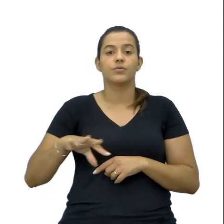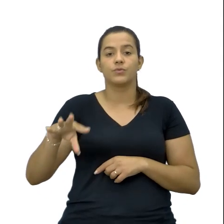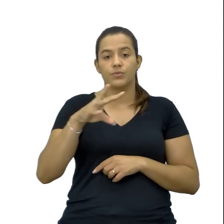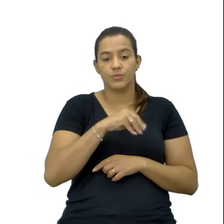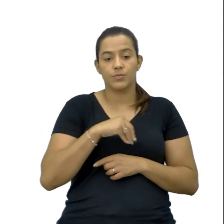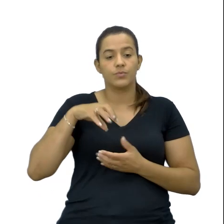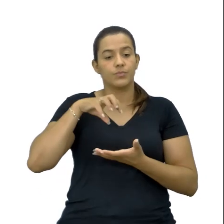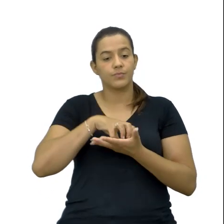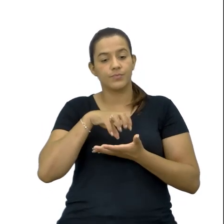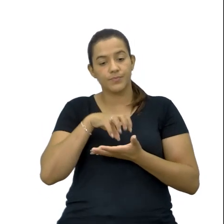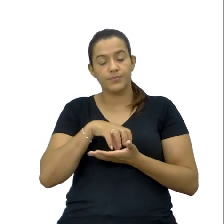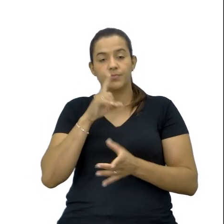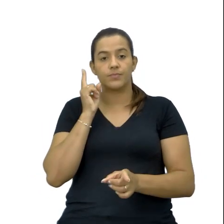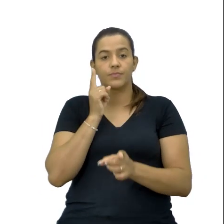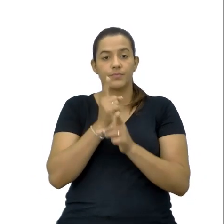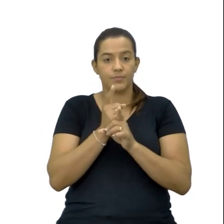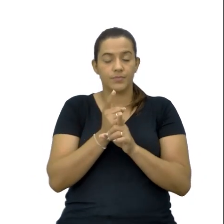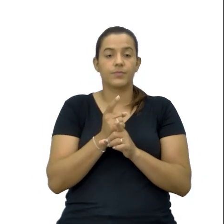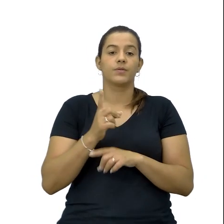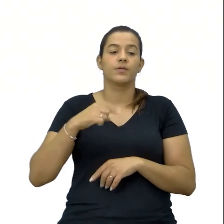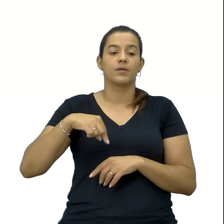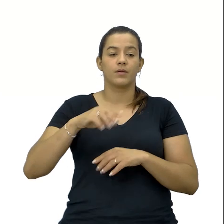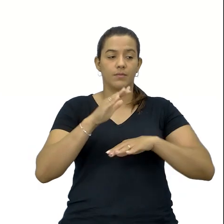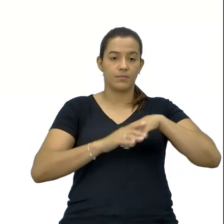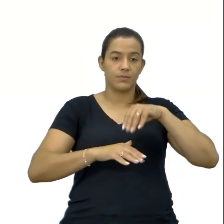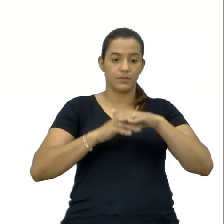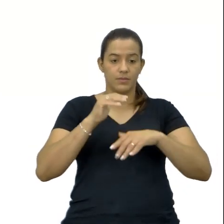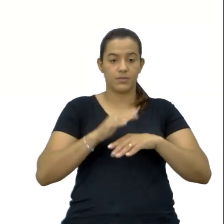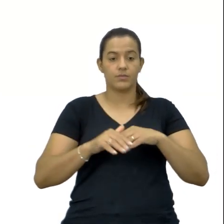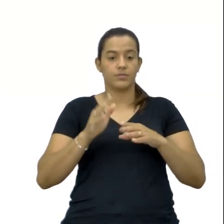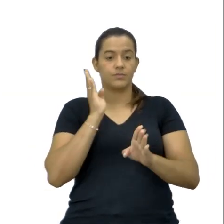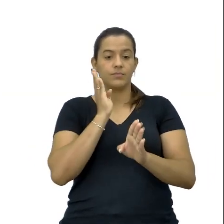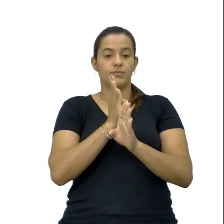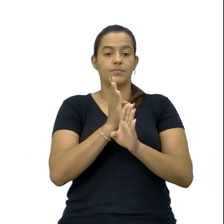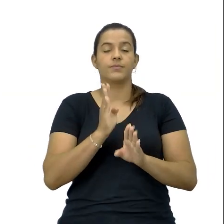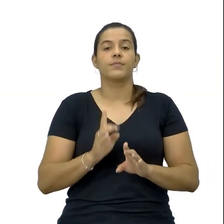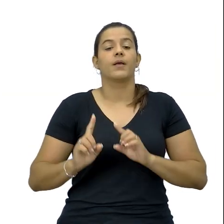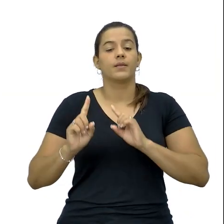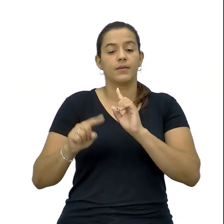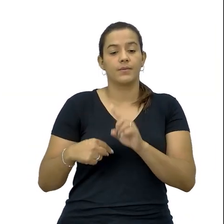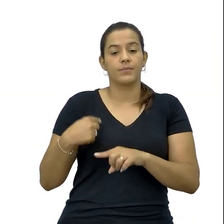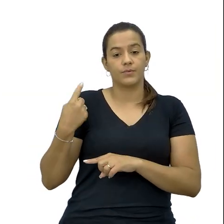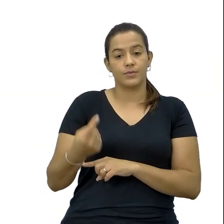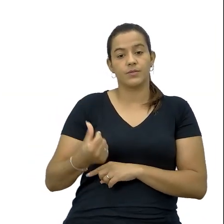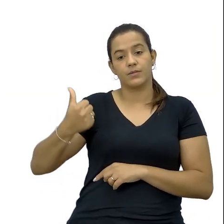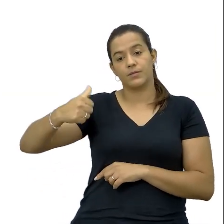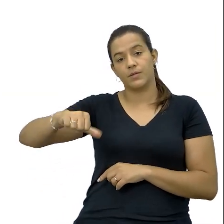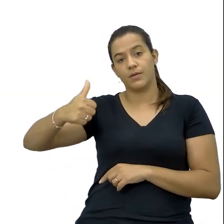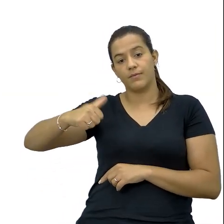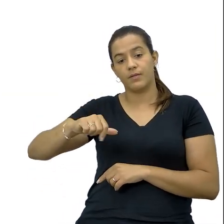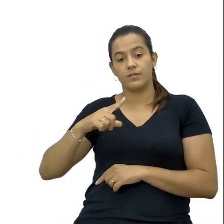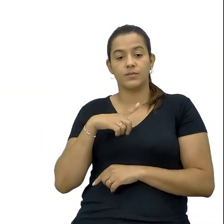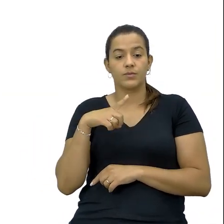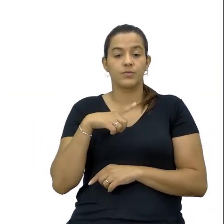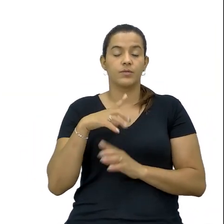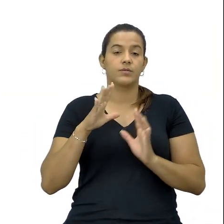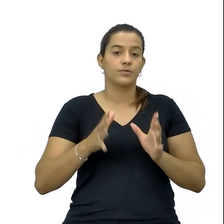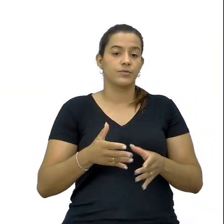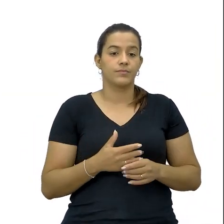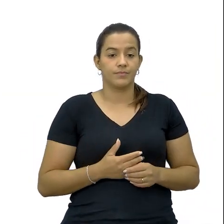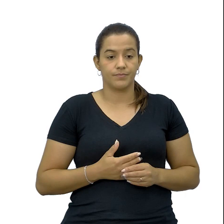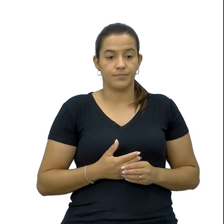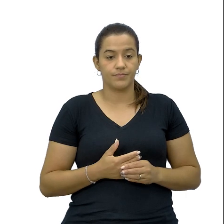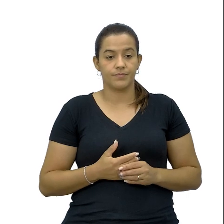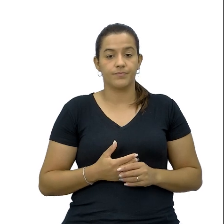passo, identifiquei lá esta habilidade, aí eu vou nas avaliações que eu tenho. Aqui